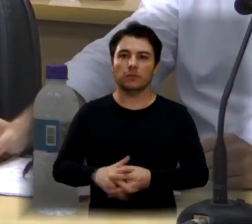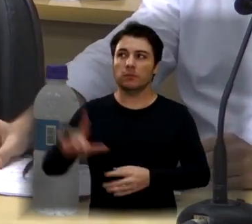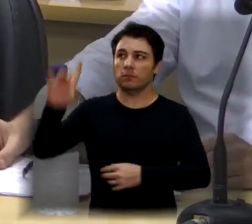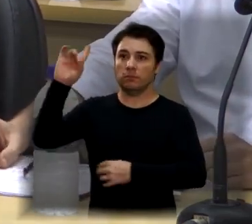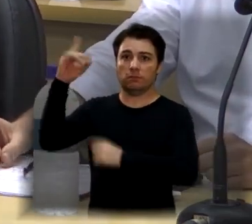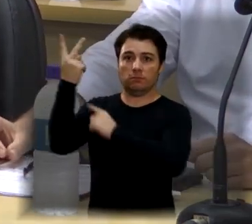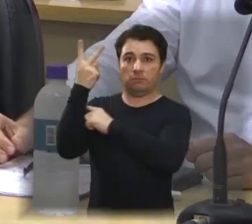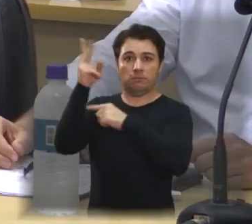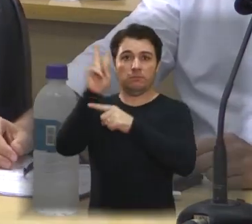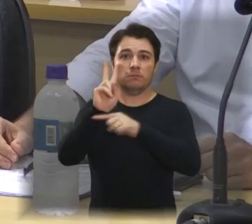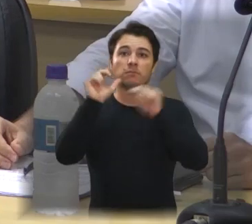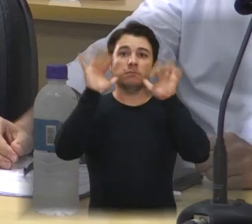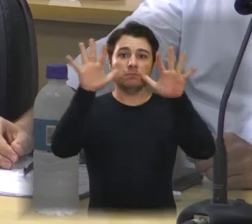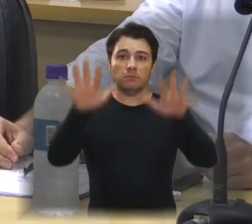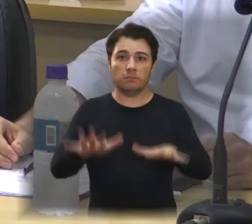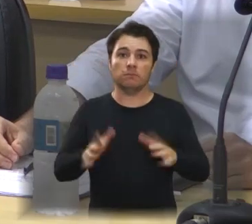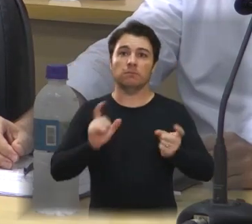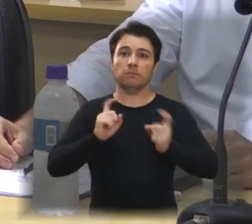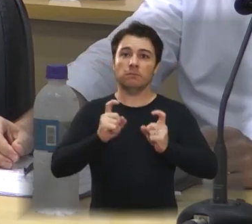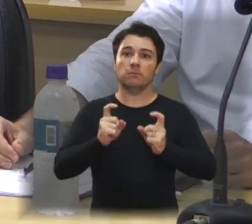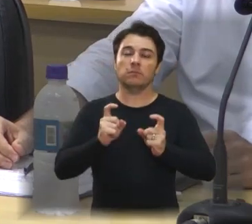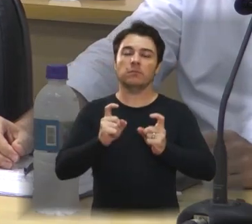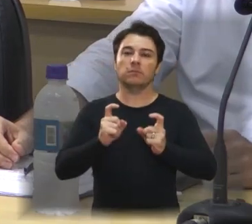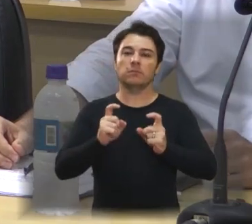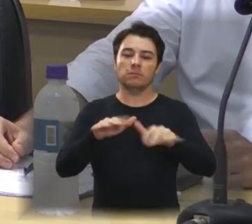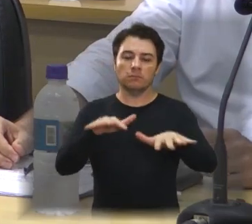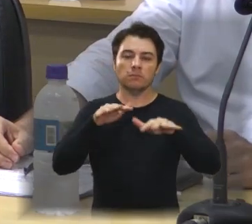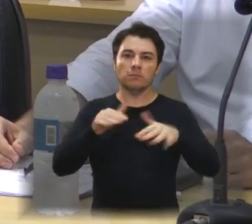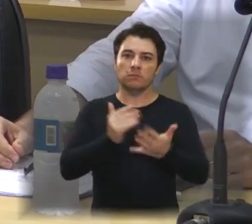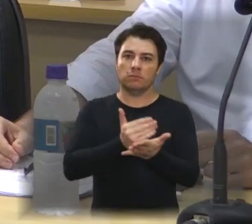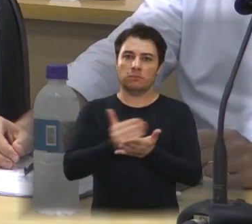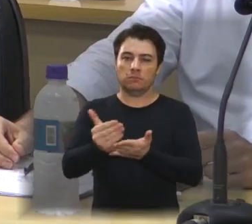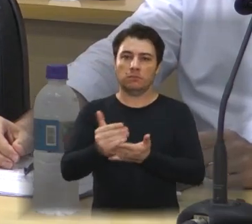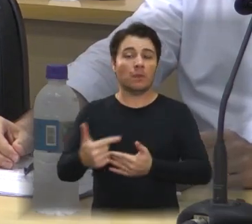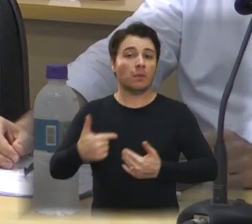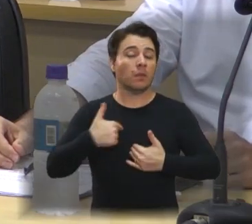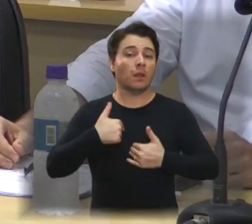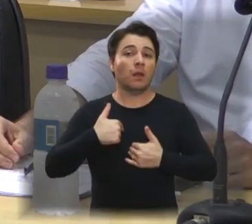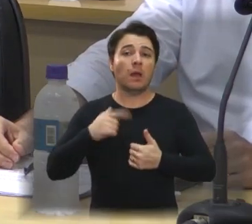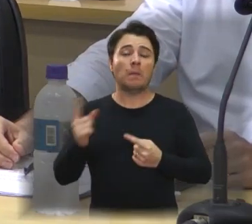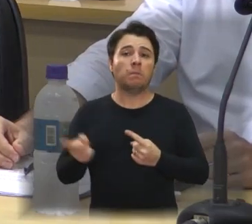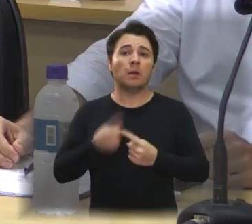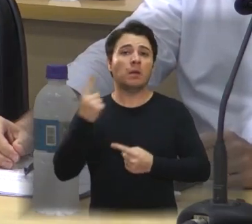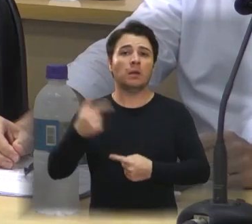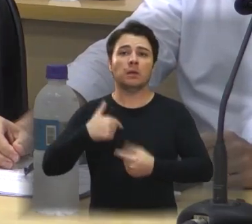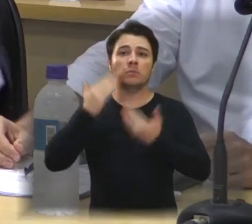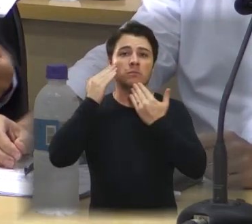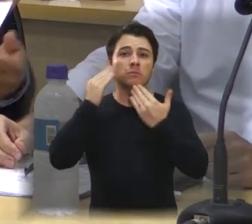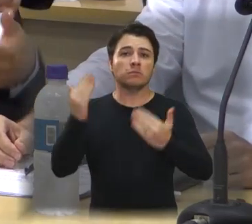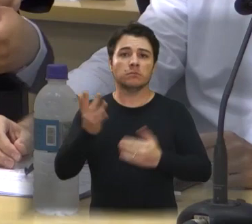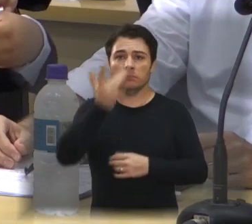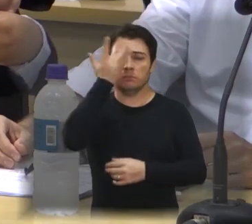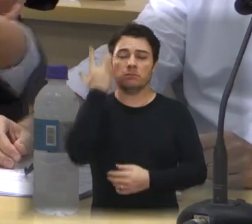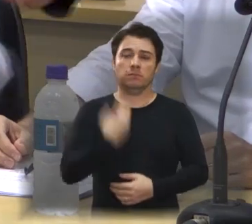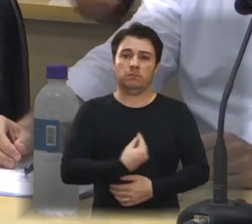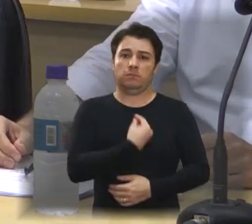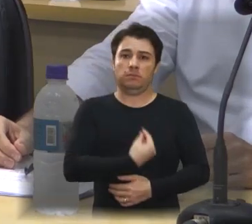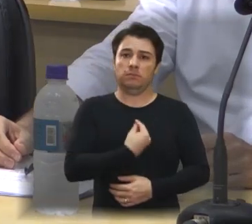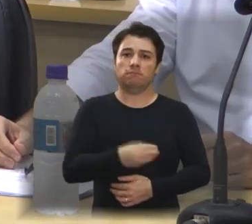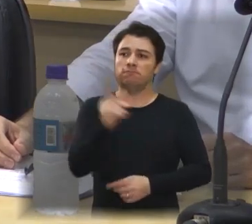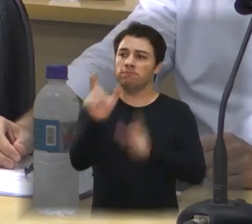de Deus e damos preferencia dessa audiência pública gostaria de agradecer a presença de todos aqui